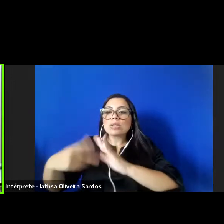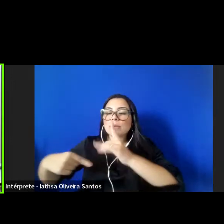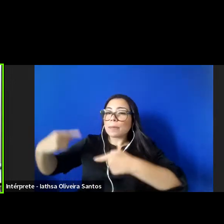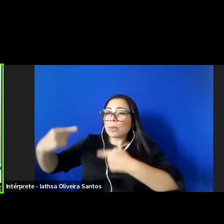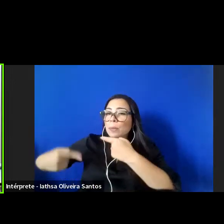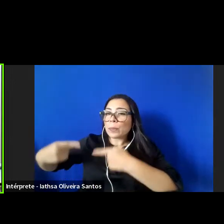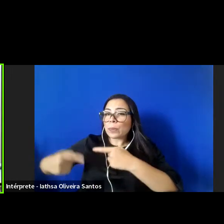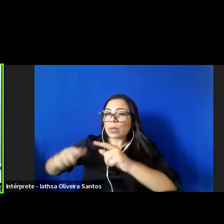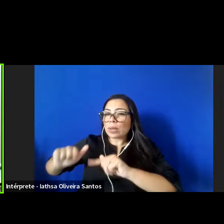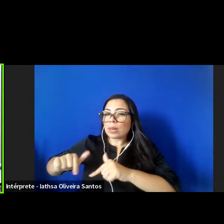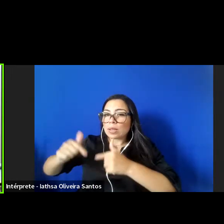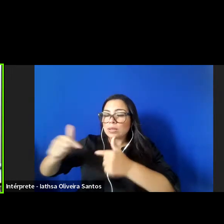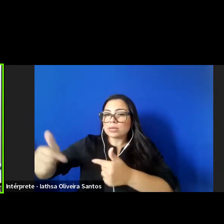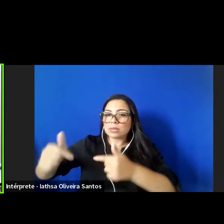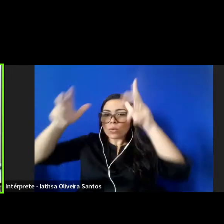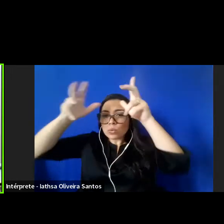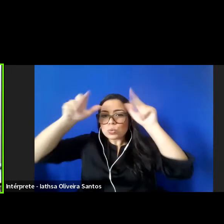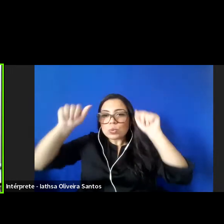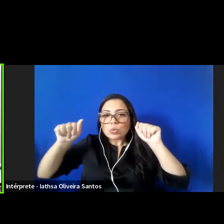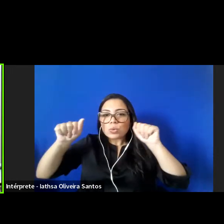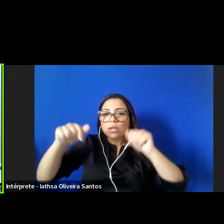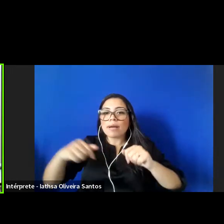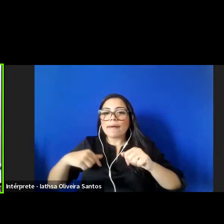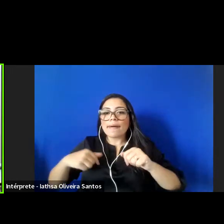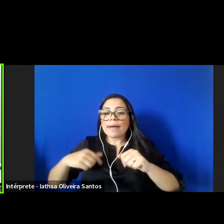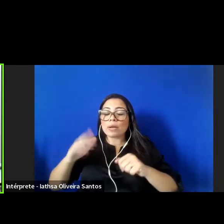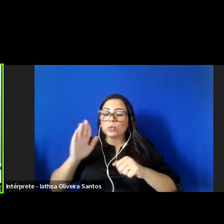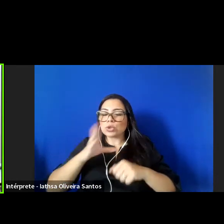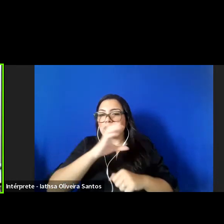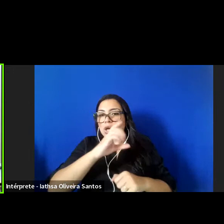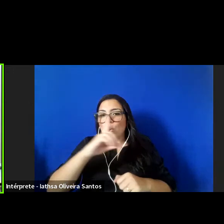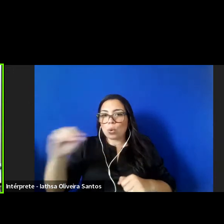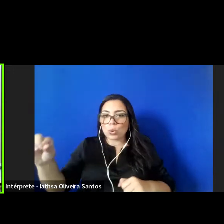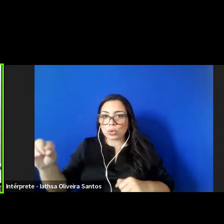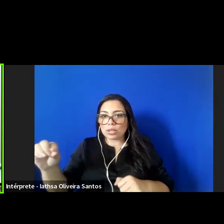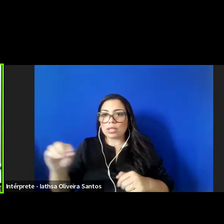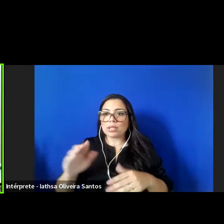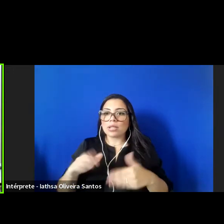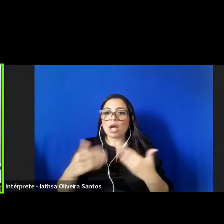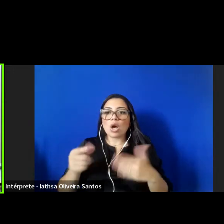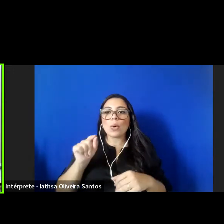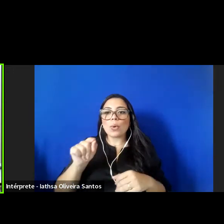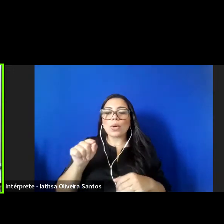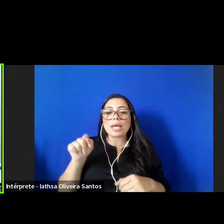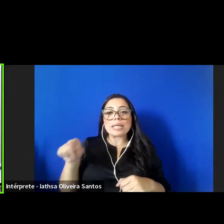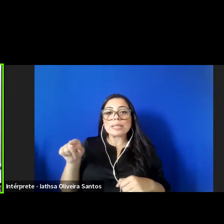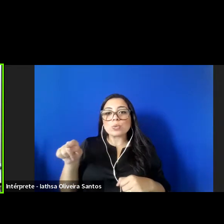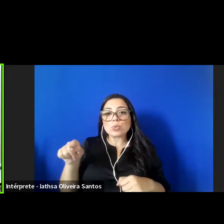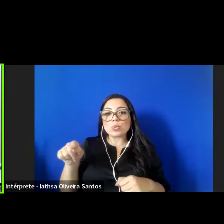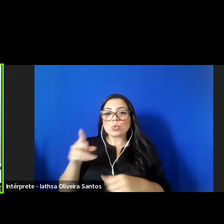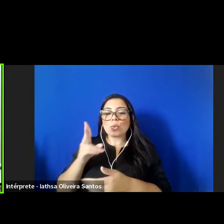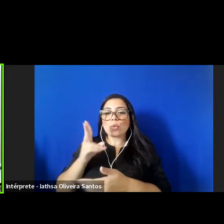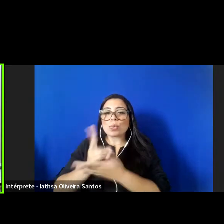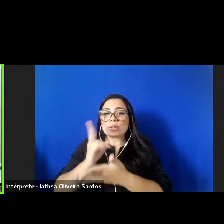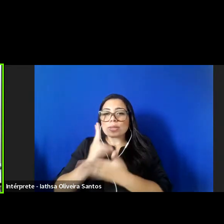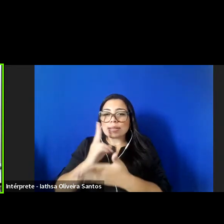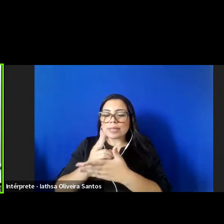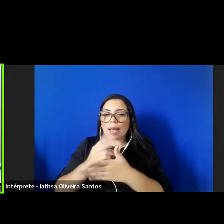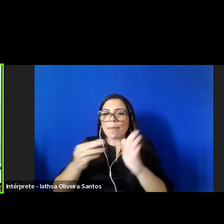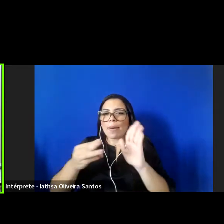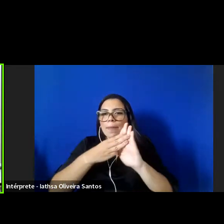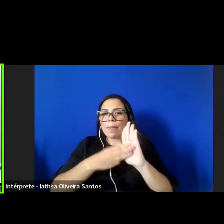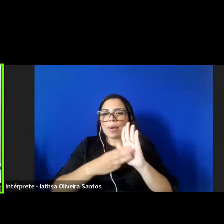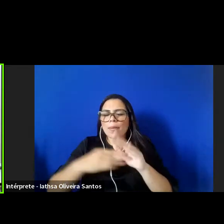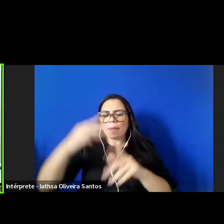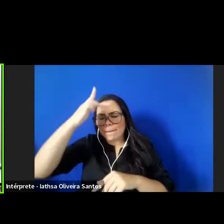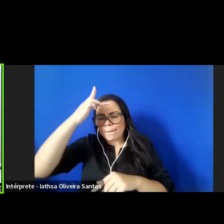do tribunal, na parte que eu estou coordenando, para que isso fique materializado ali. Qualquer um que chegar ali